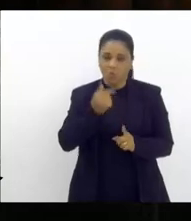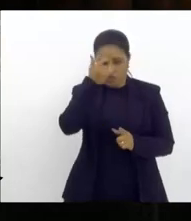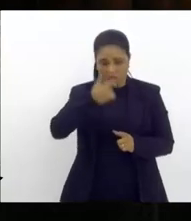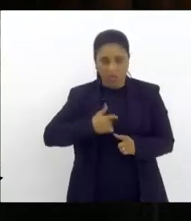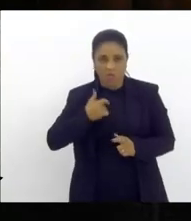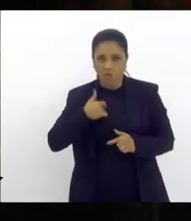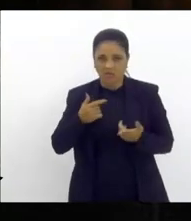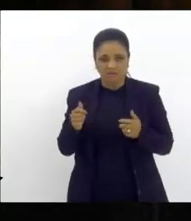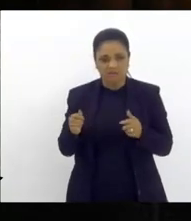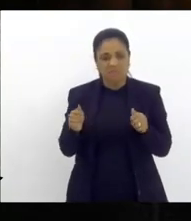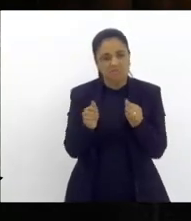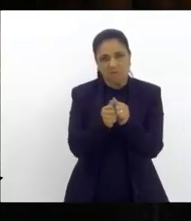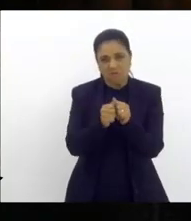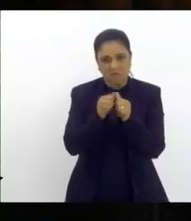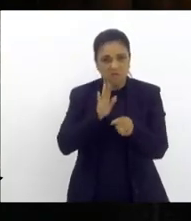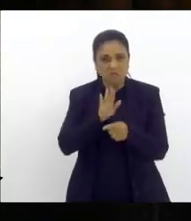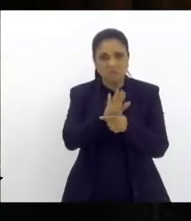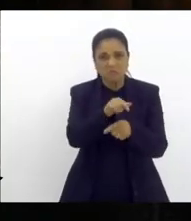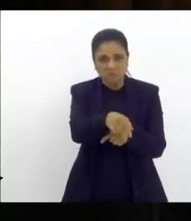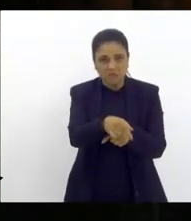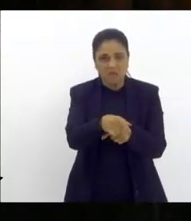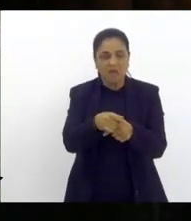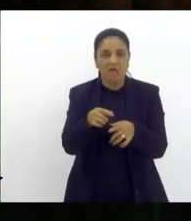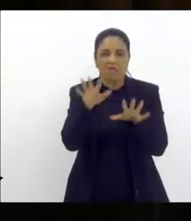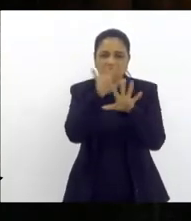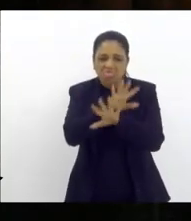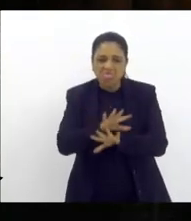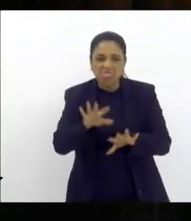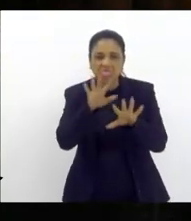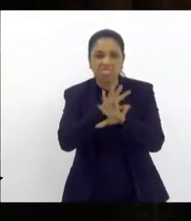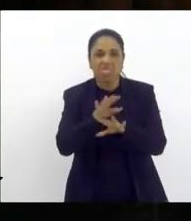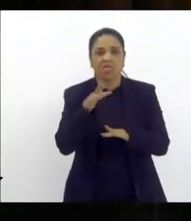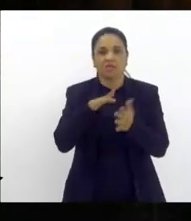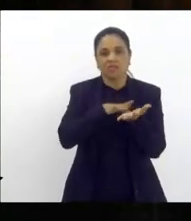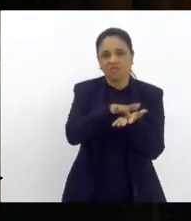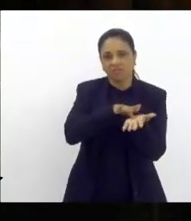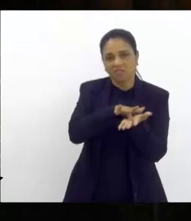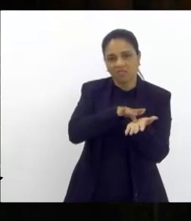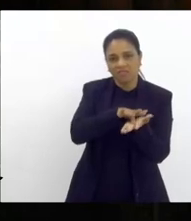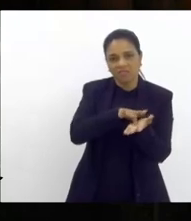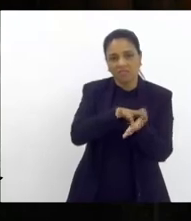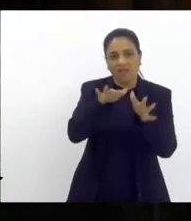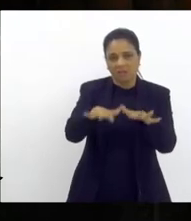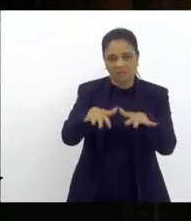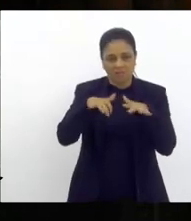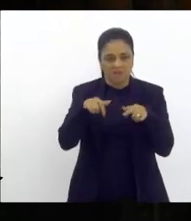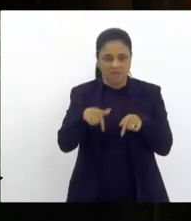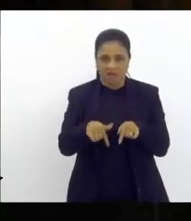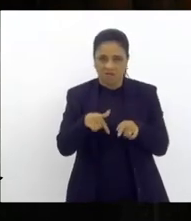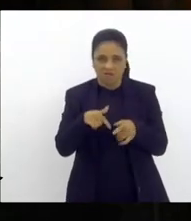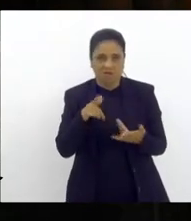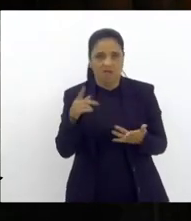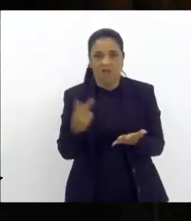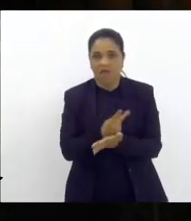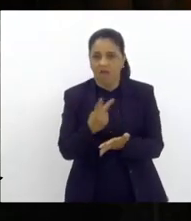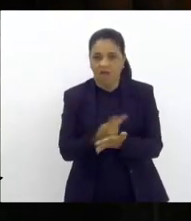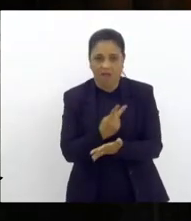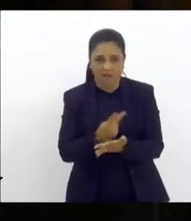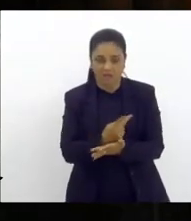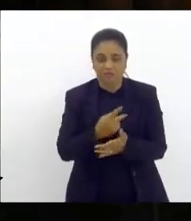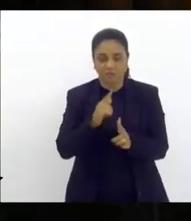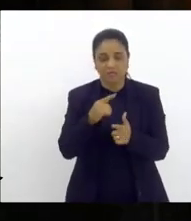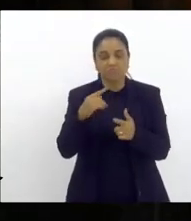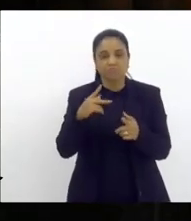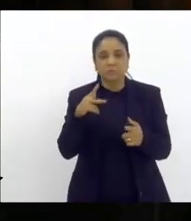em cortinas de fumaça todos os dias aqui nesse planário show de horrores para impedir a nossa